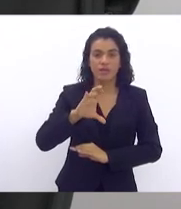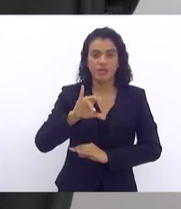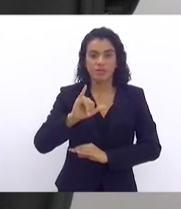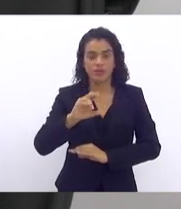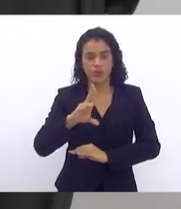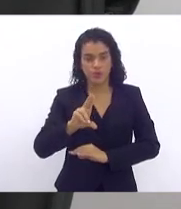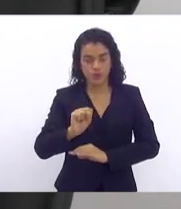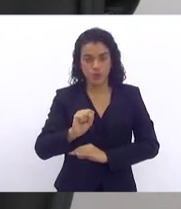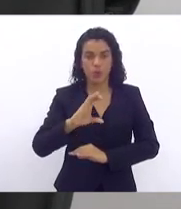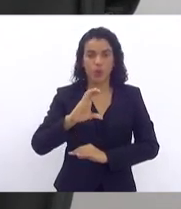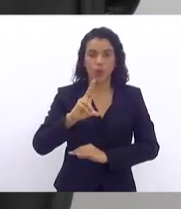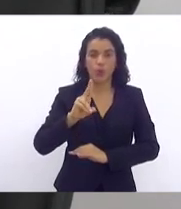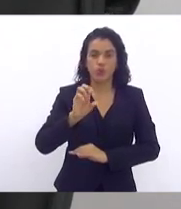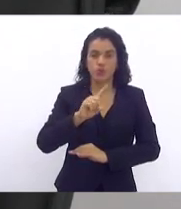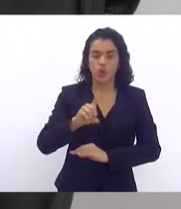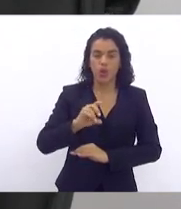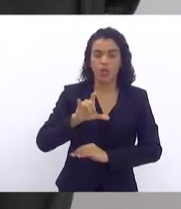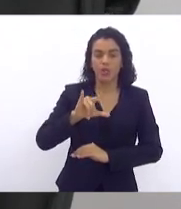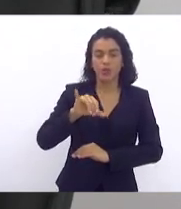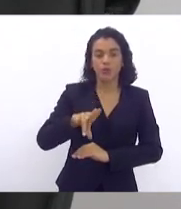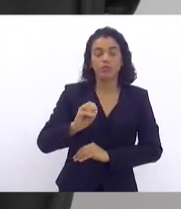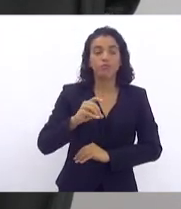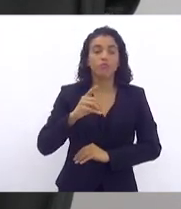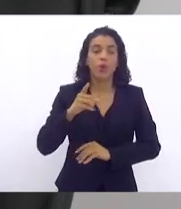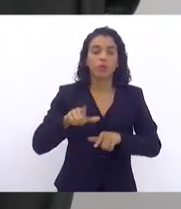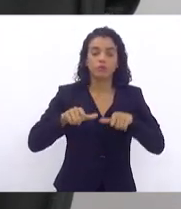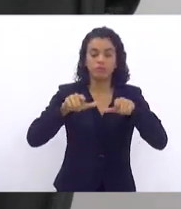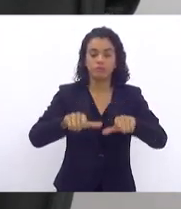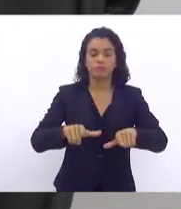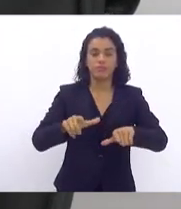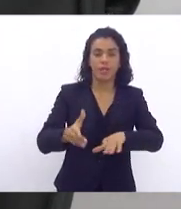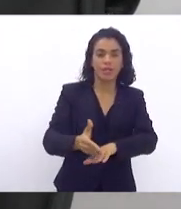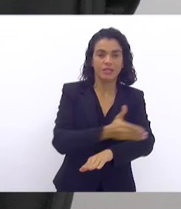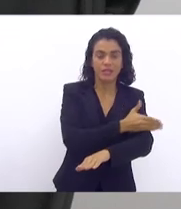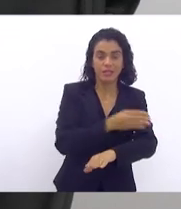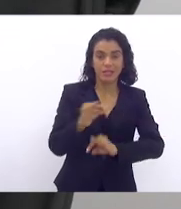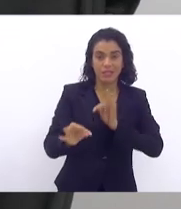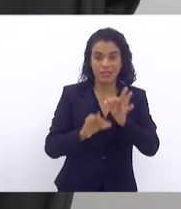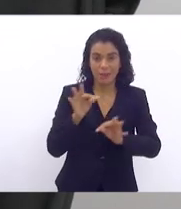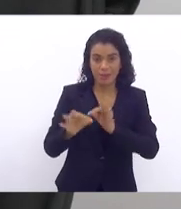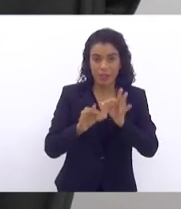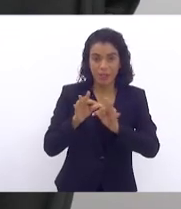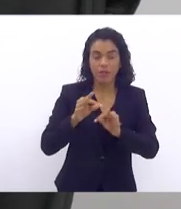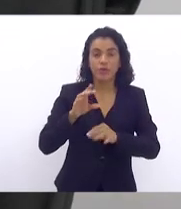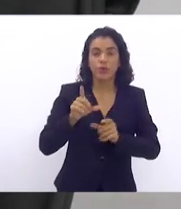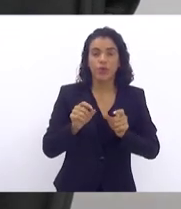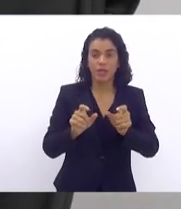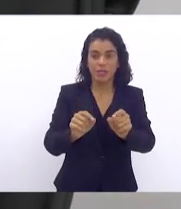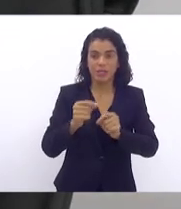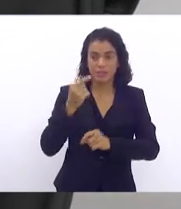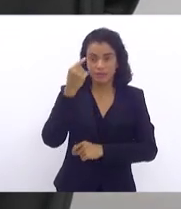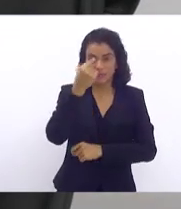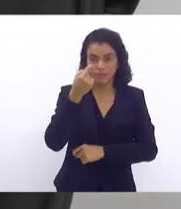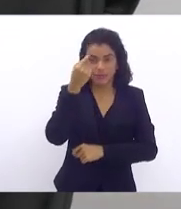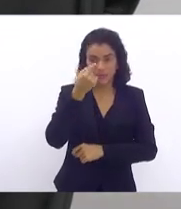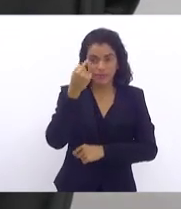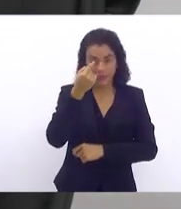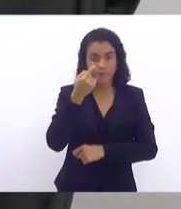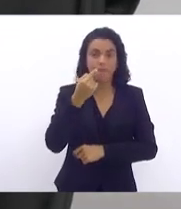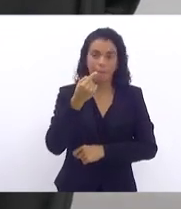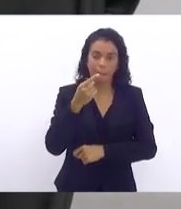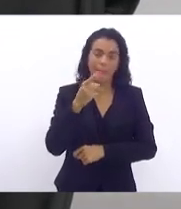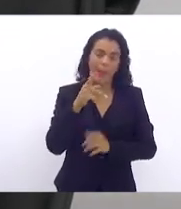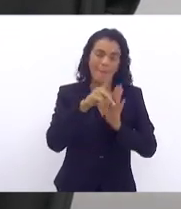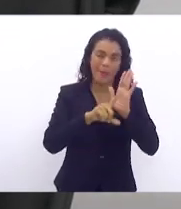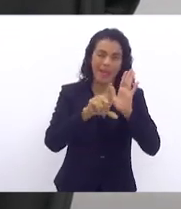sobre a criação do programa de conscientização, incentivo ao diagnóstico precoce e tratamento do retinoblastoma no âmbito do Estado do Rio de Janeiro. É o